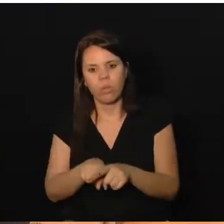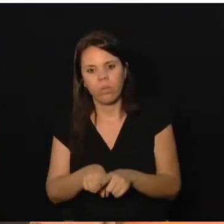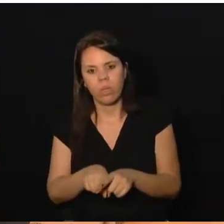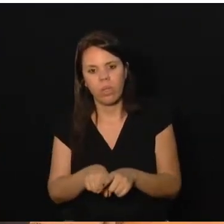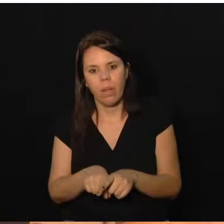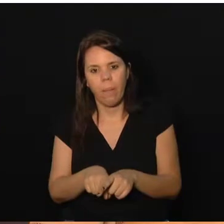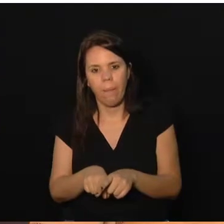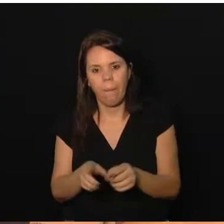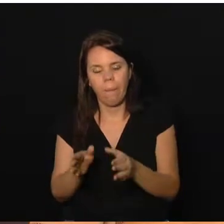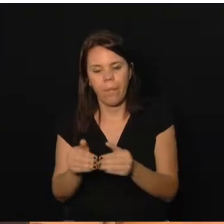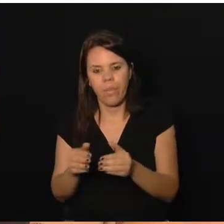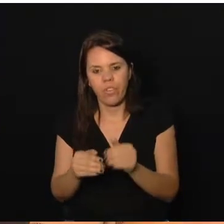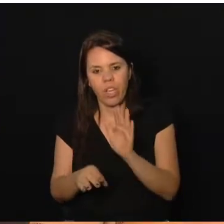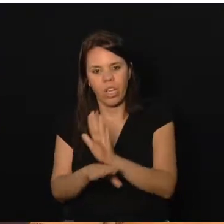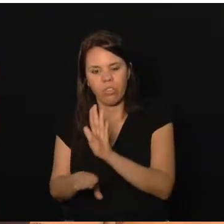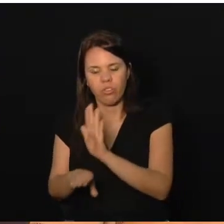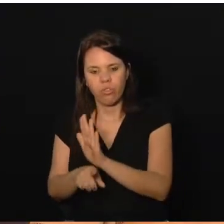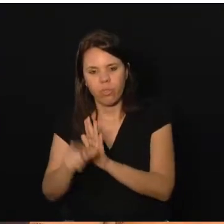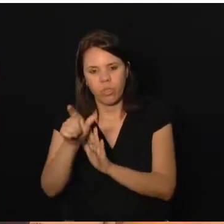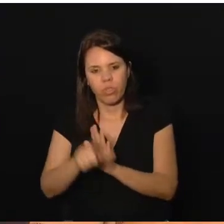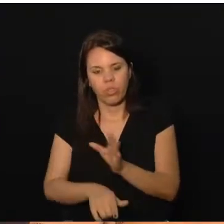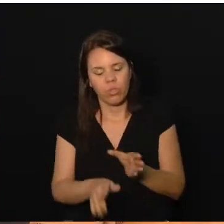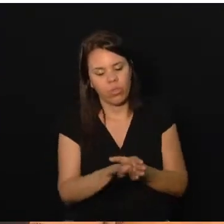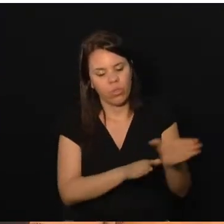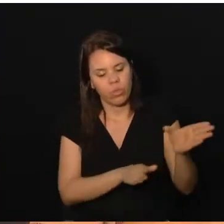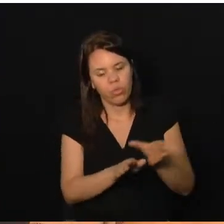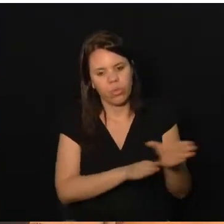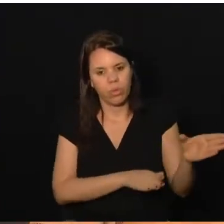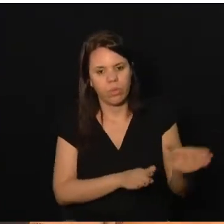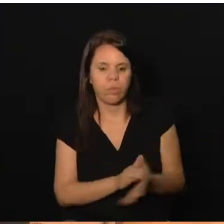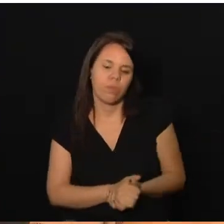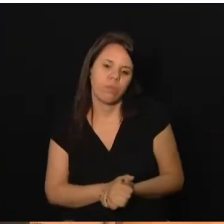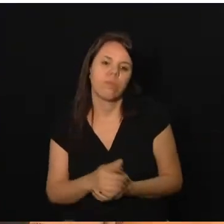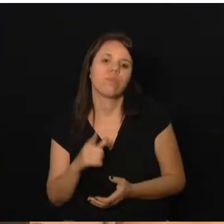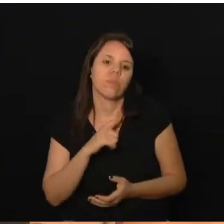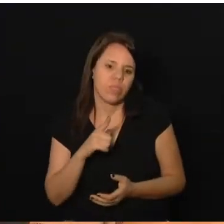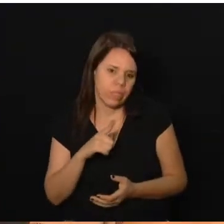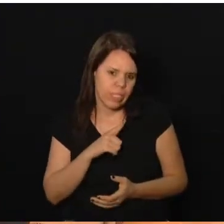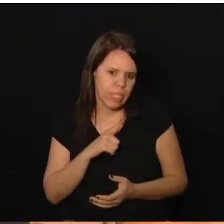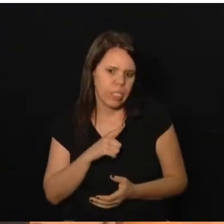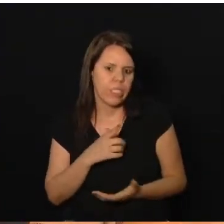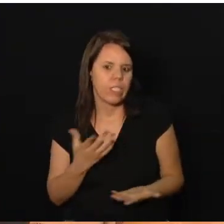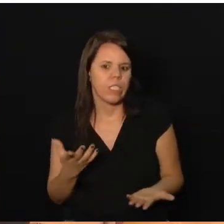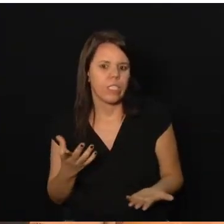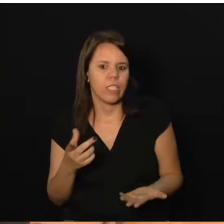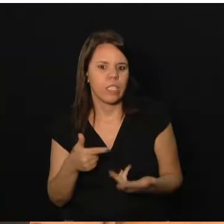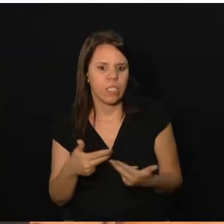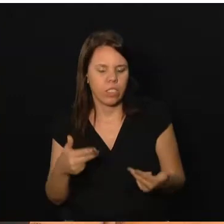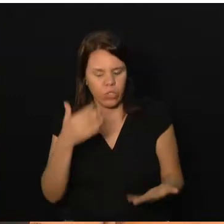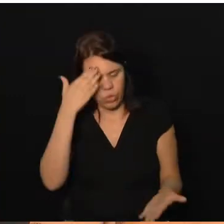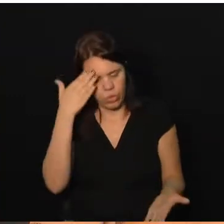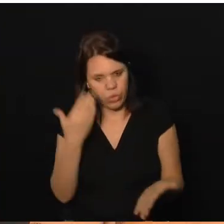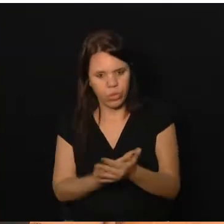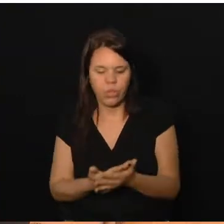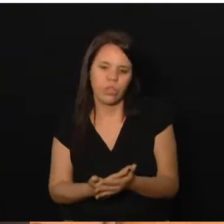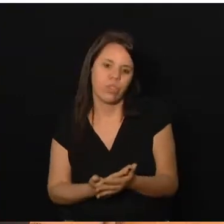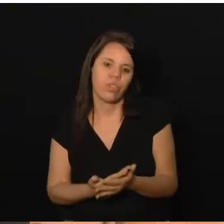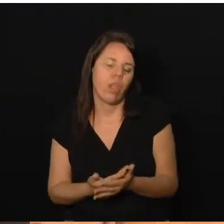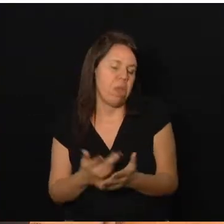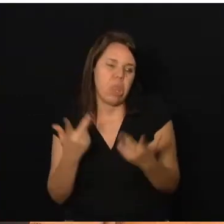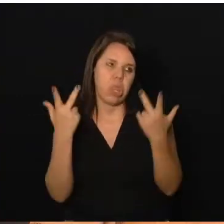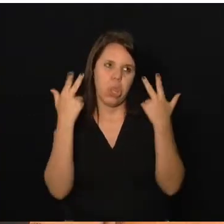pedir ajuda para um aconselhamento, porque existe essa resistência em acreditar que é